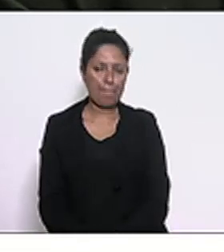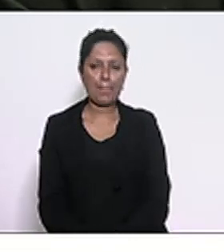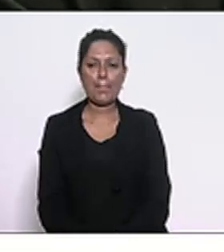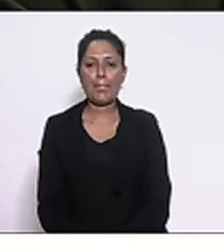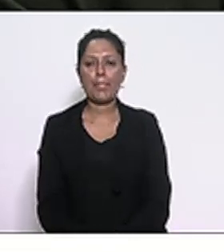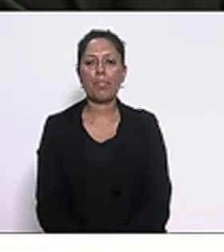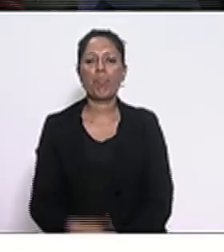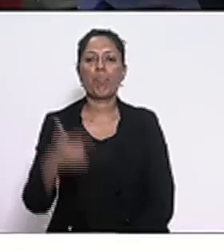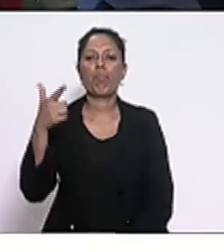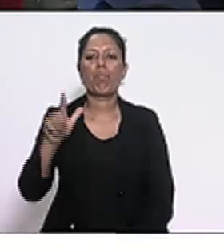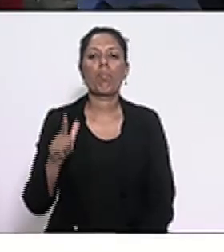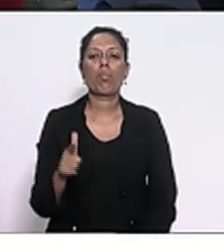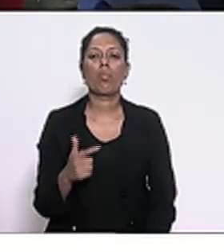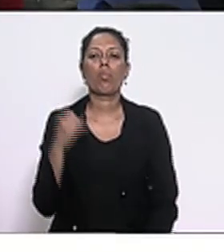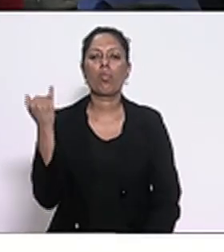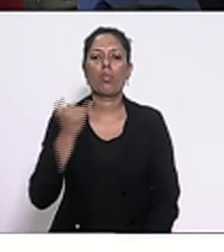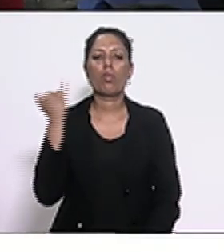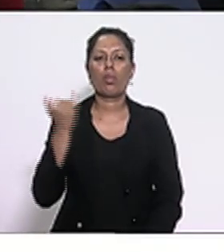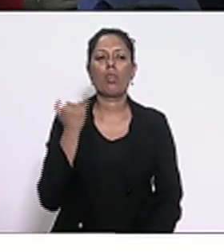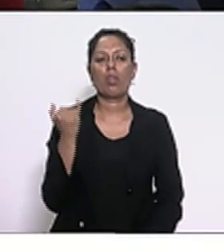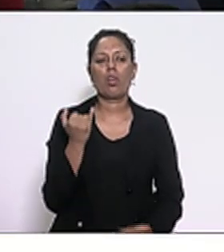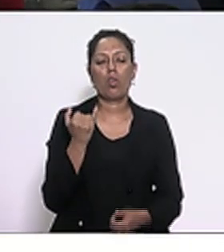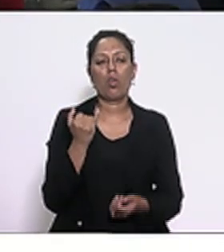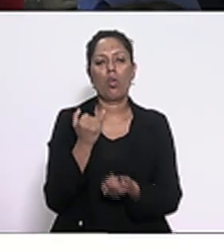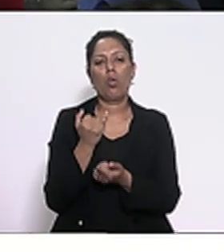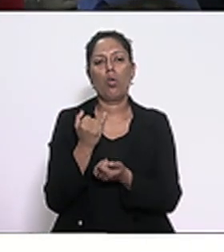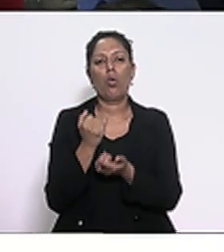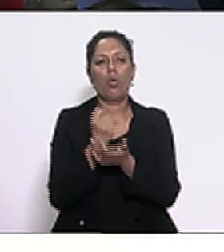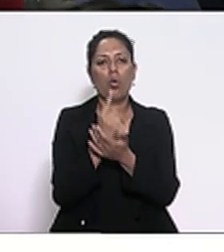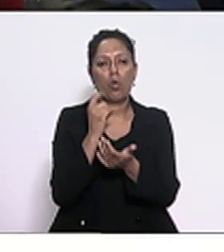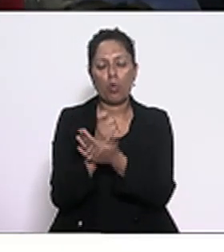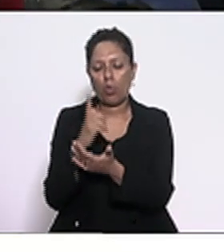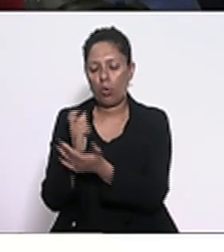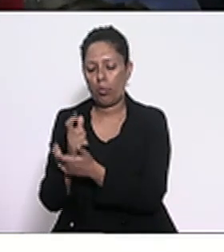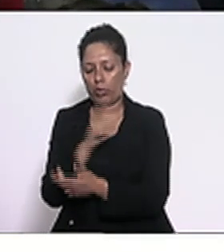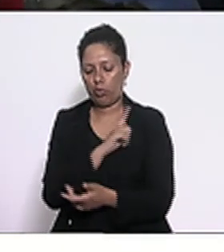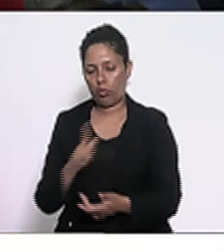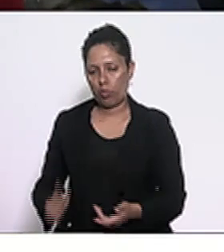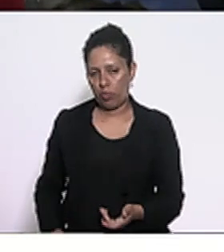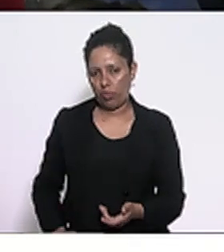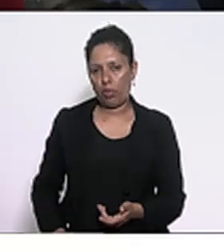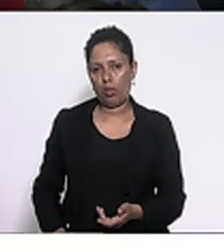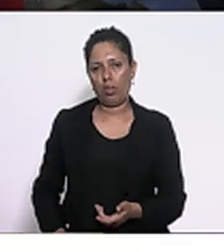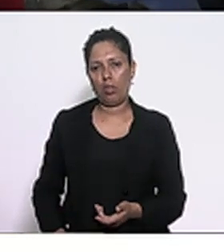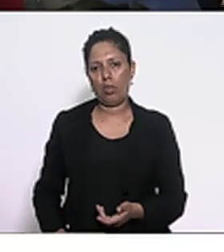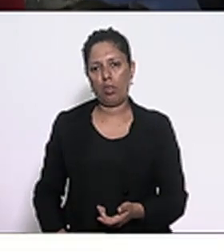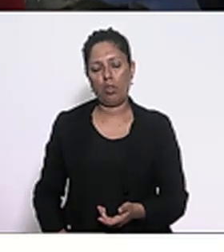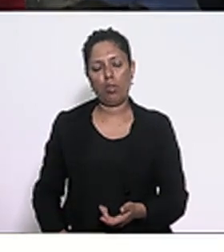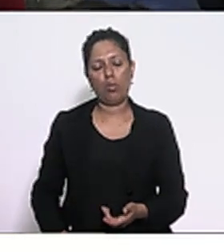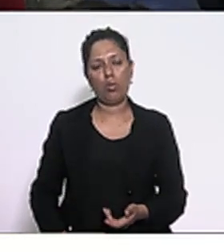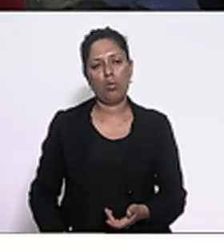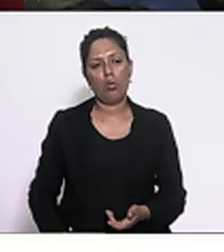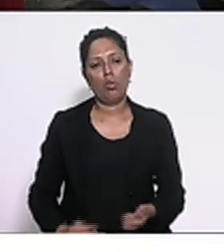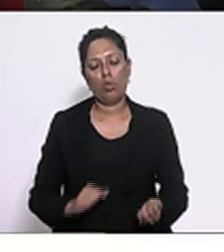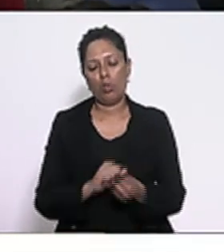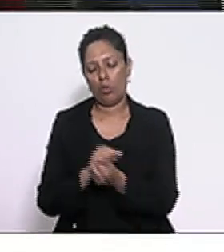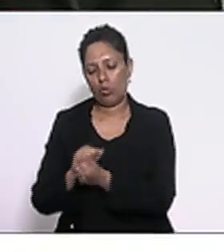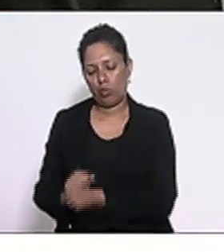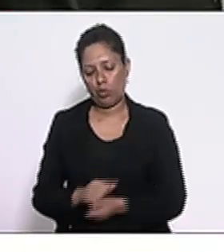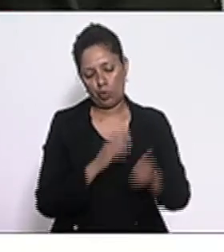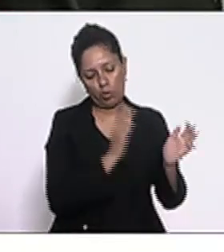Outro apontamento compras do governo serem articuladas com uma